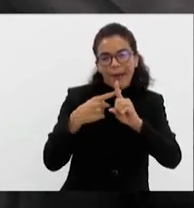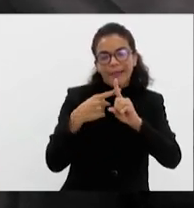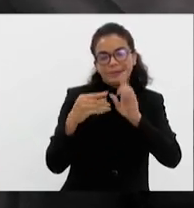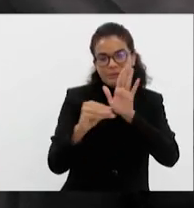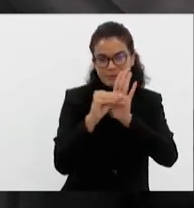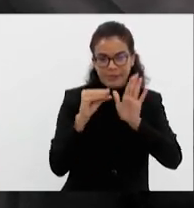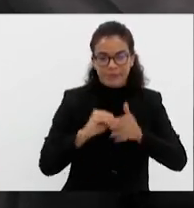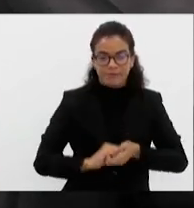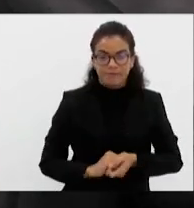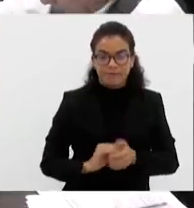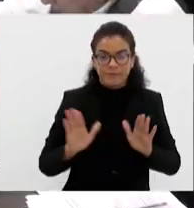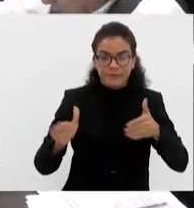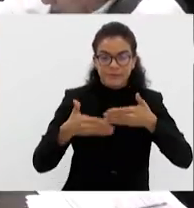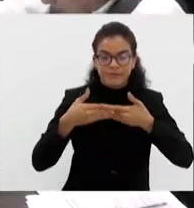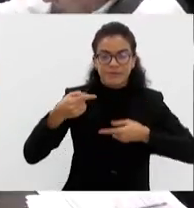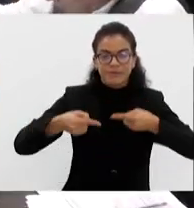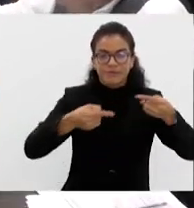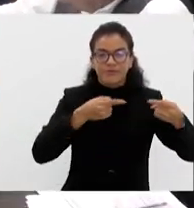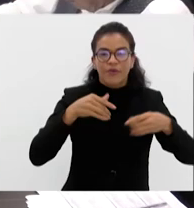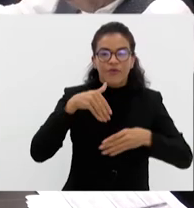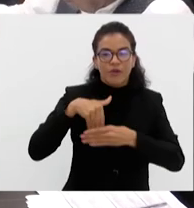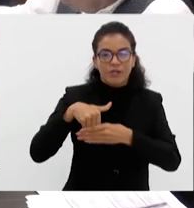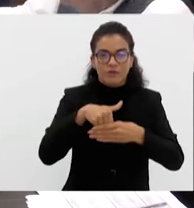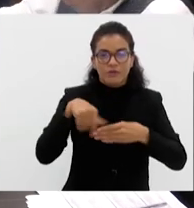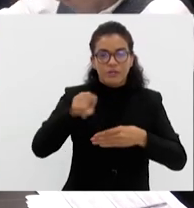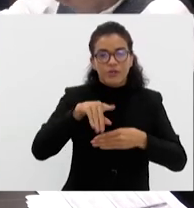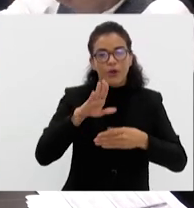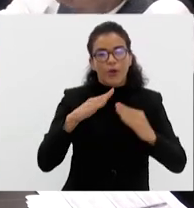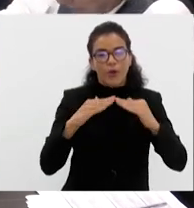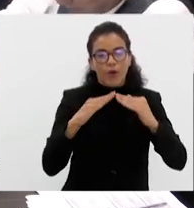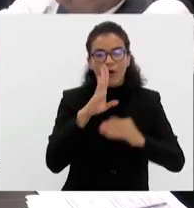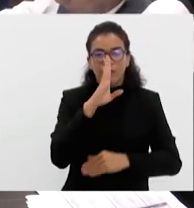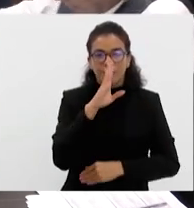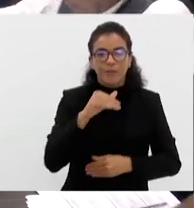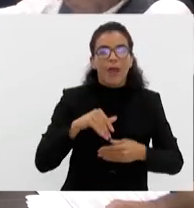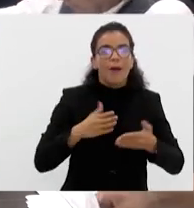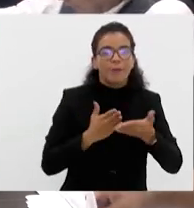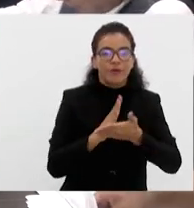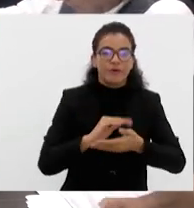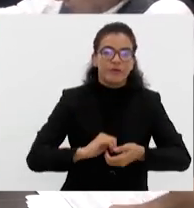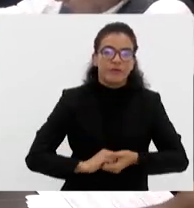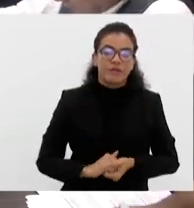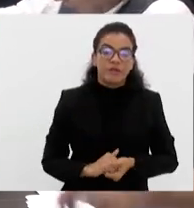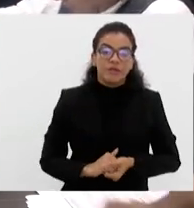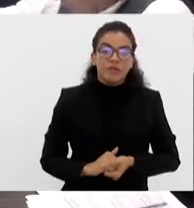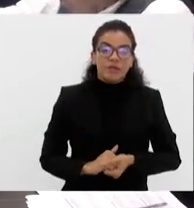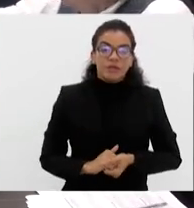Então, encerrada a discussão, em votação, os senhores que aprovam, permaneçam como estão, aprovado.